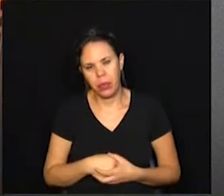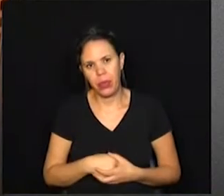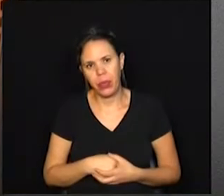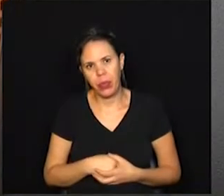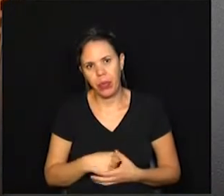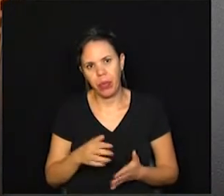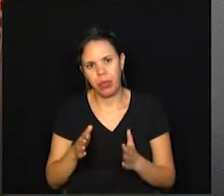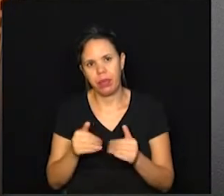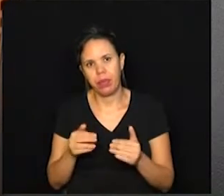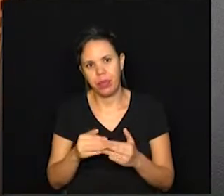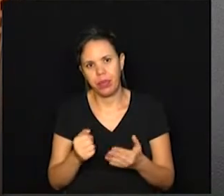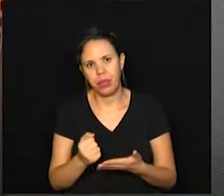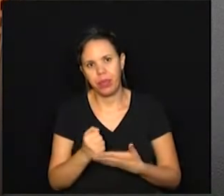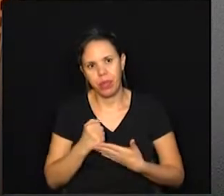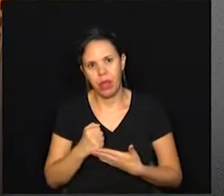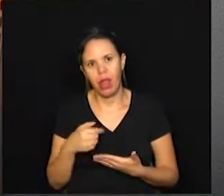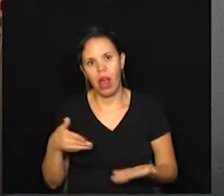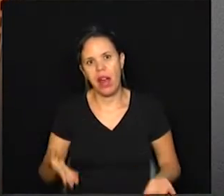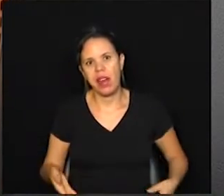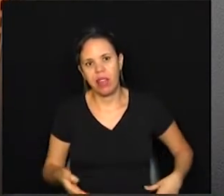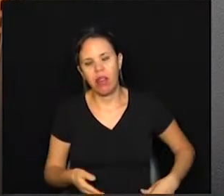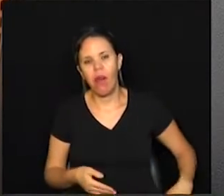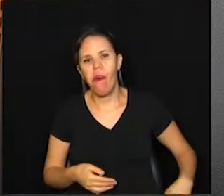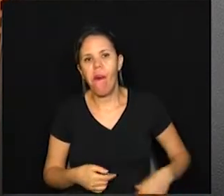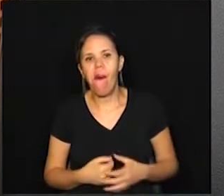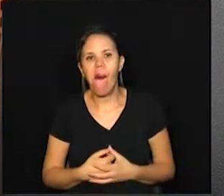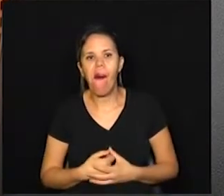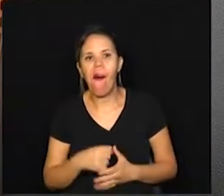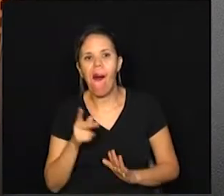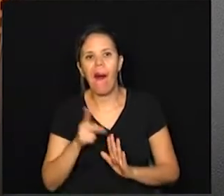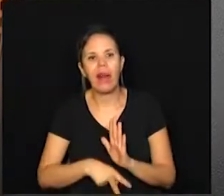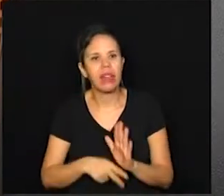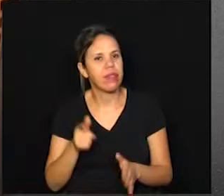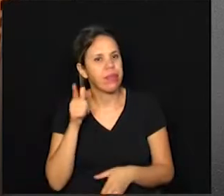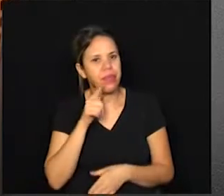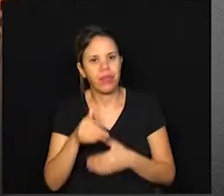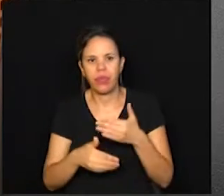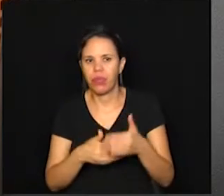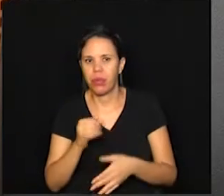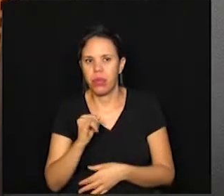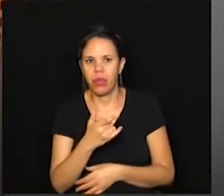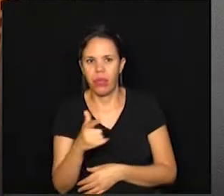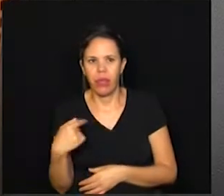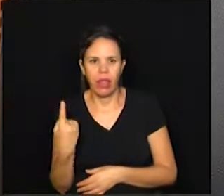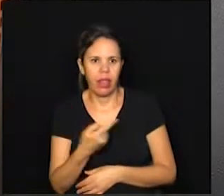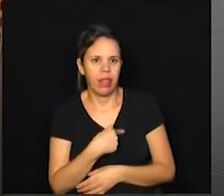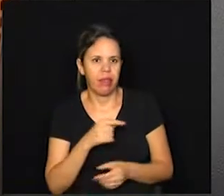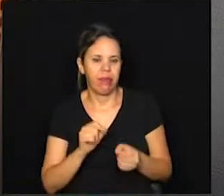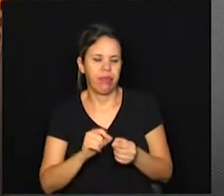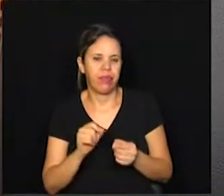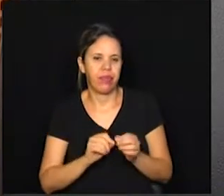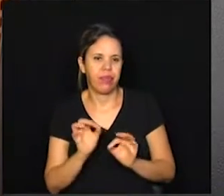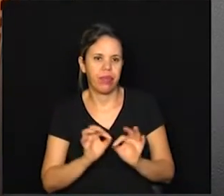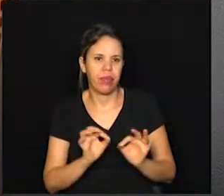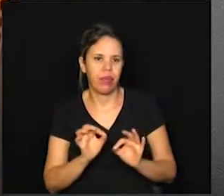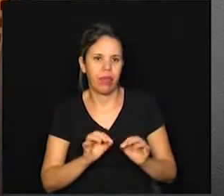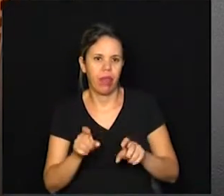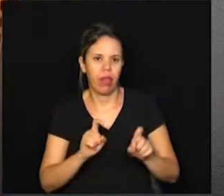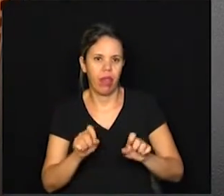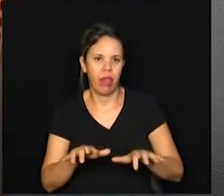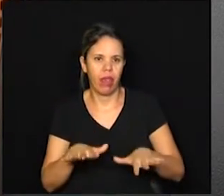a ele. Falei, Saviani, me socorre, porque o meu projeto não consegue andar se a gente não fazer essa